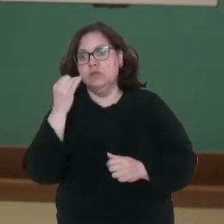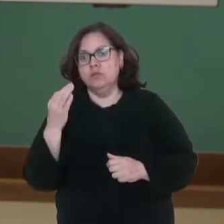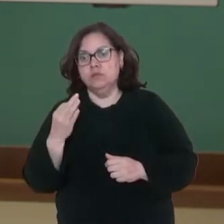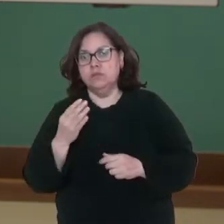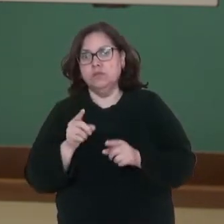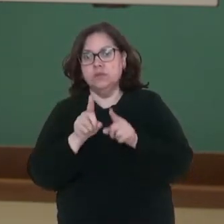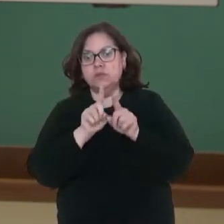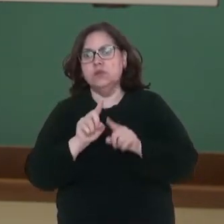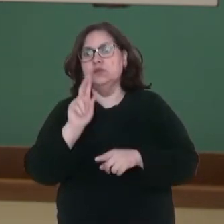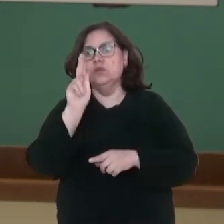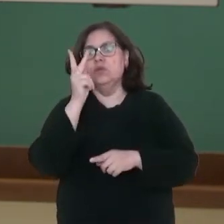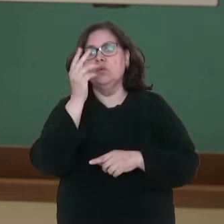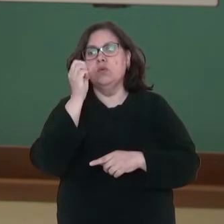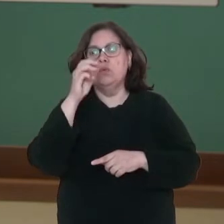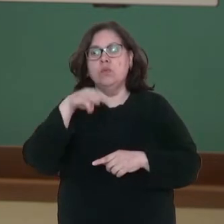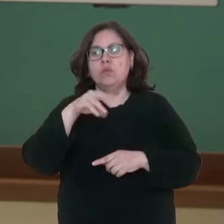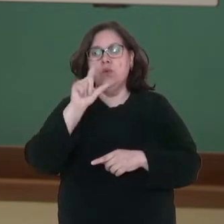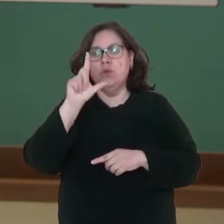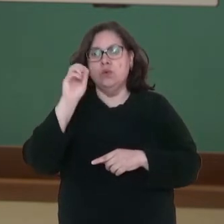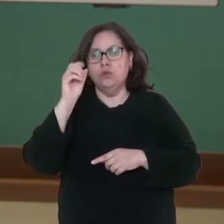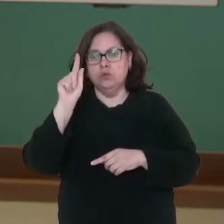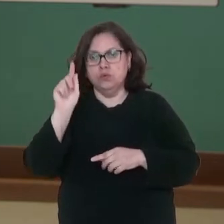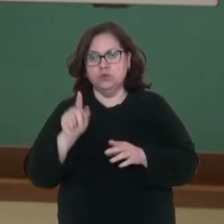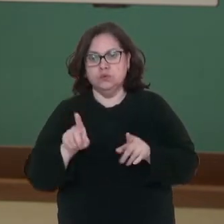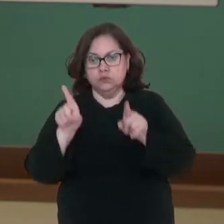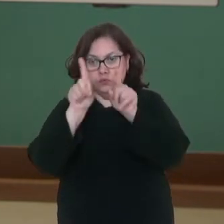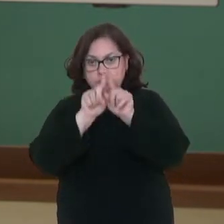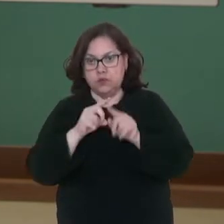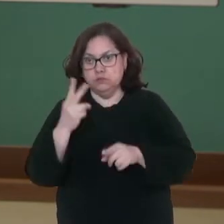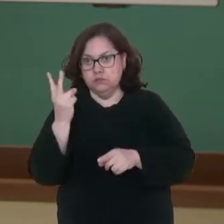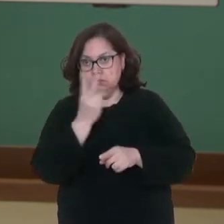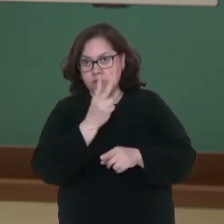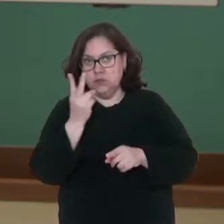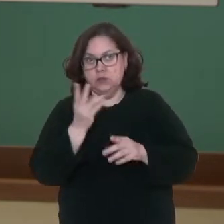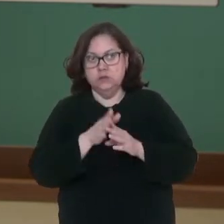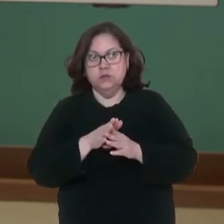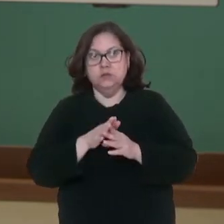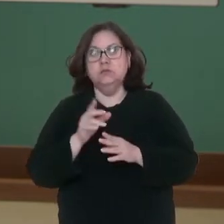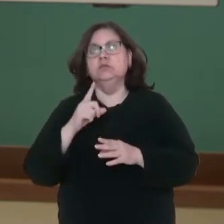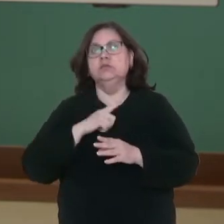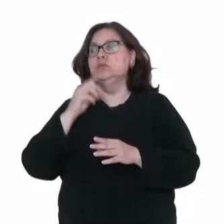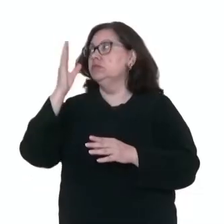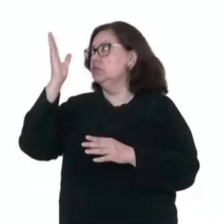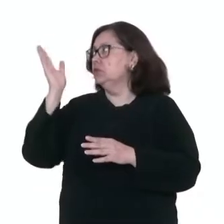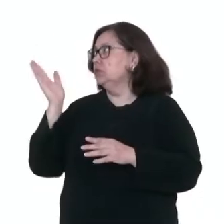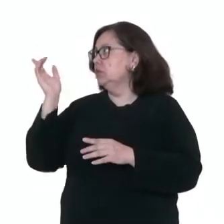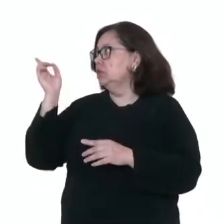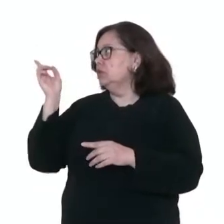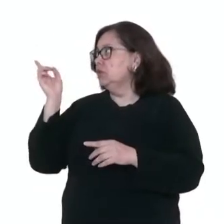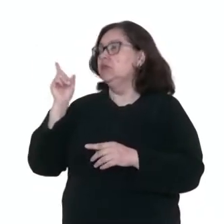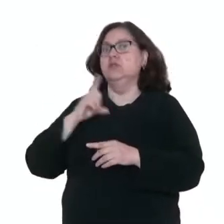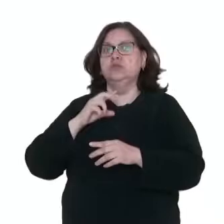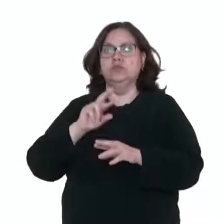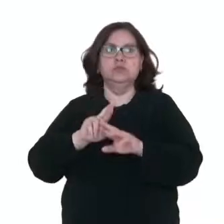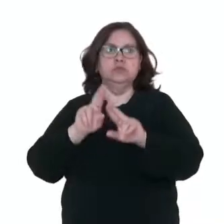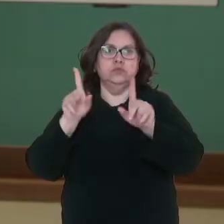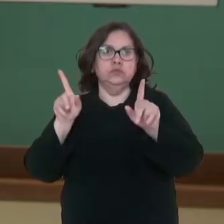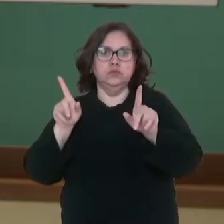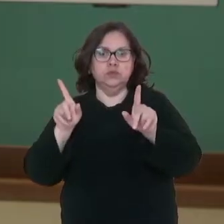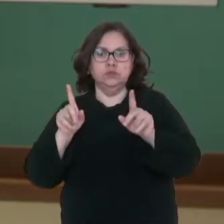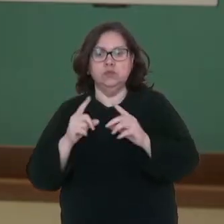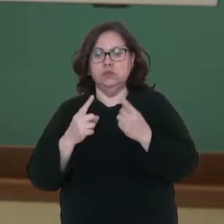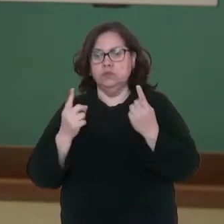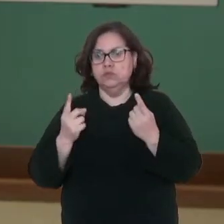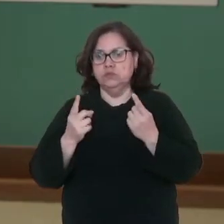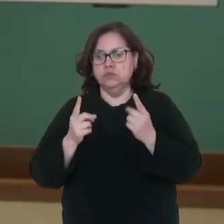homólogos, então os genes estão nos pares, né? Agora nós temos aqui os cromossomos diferentes